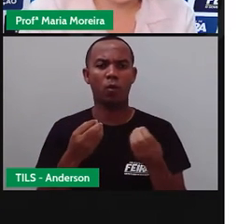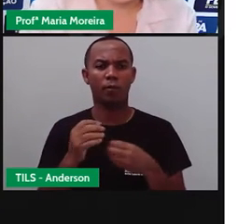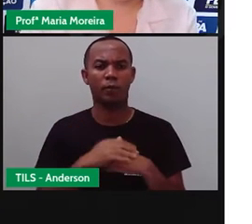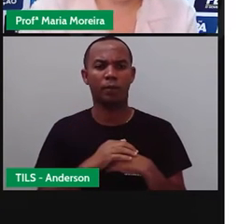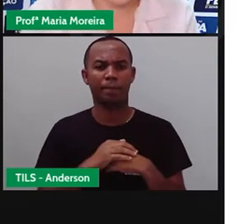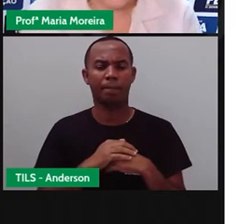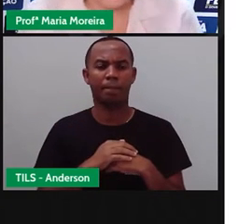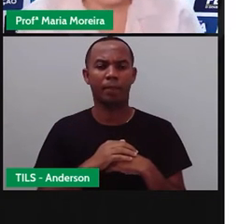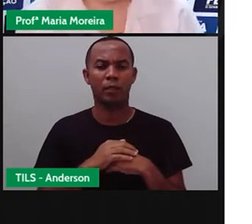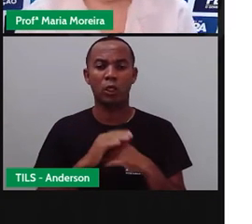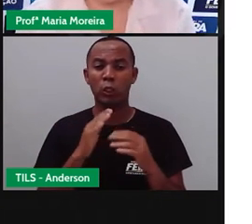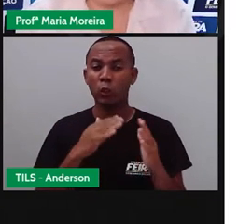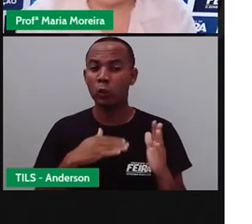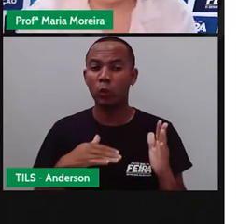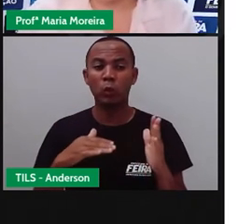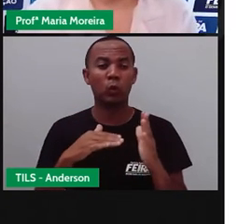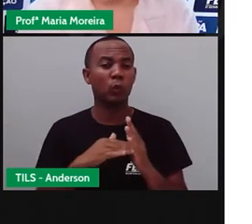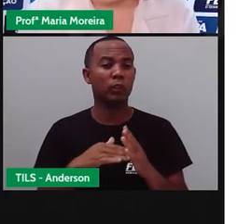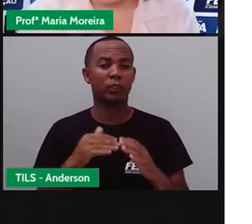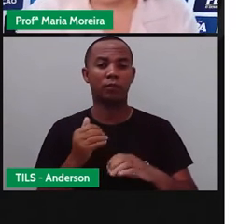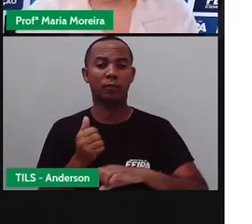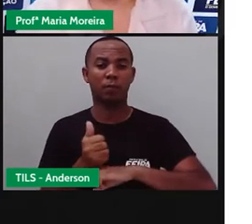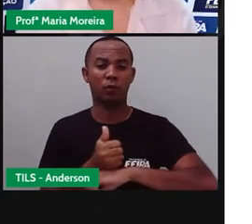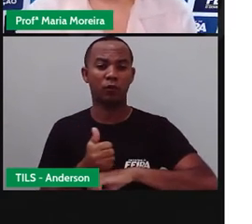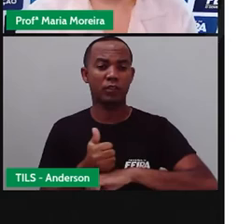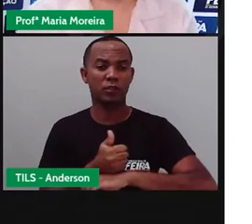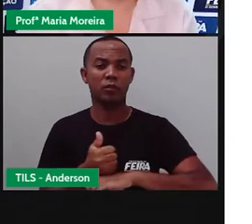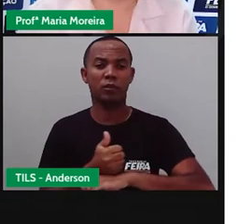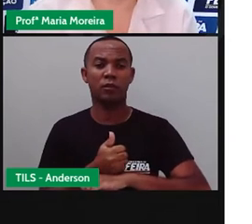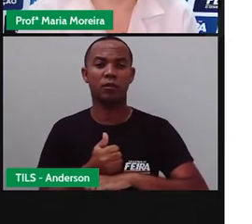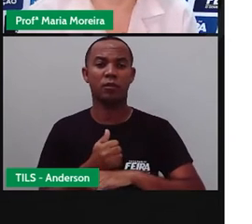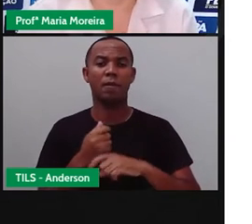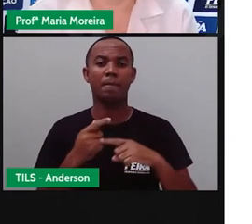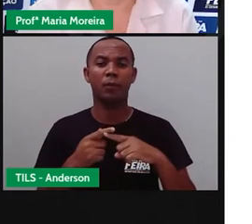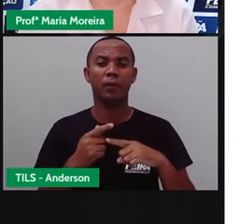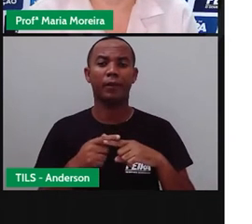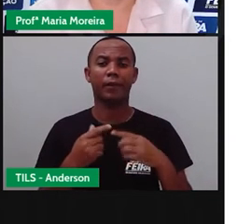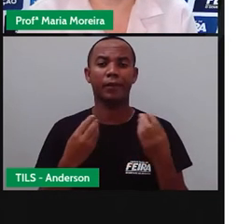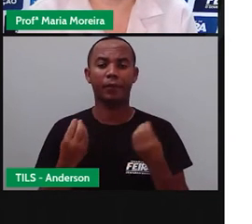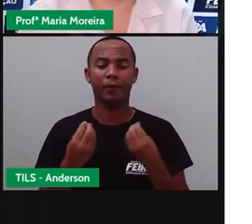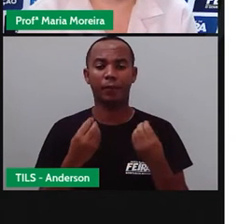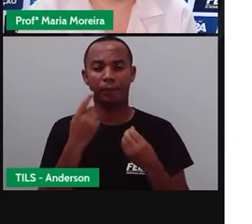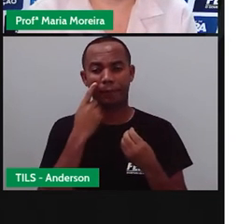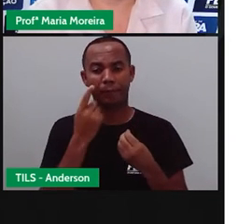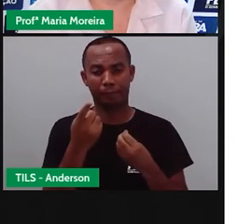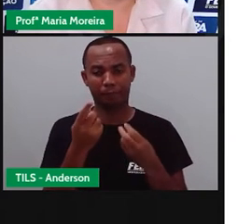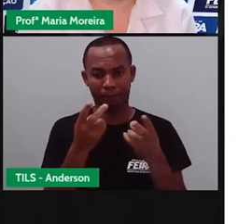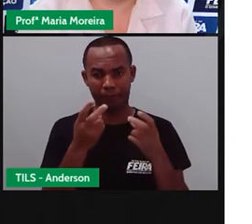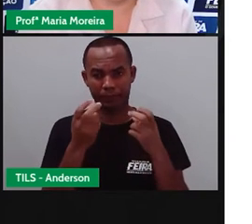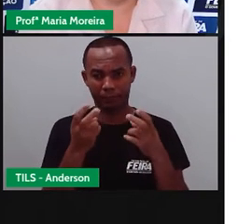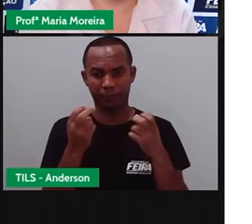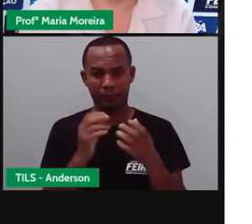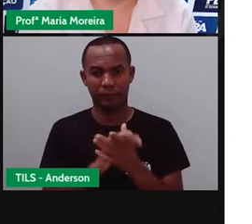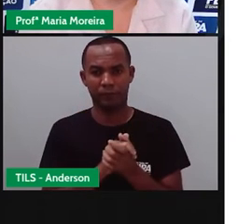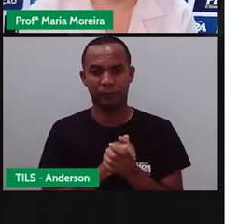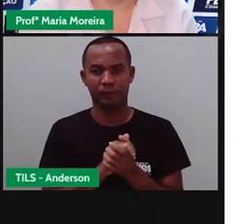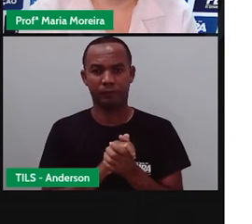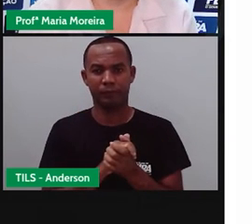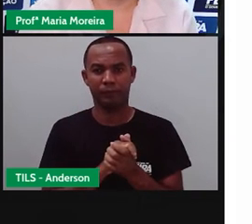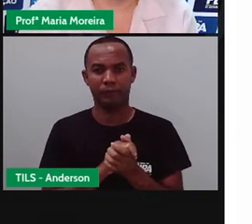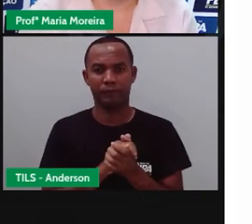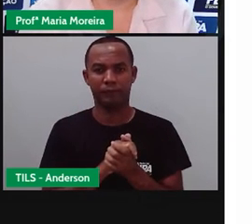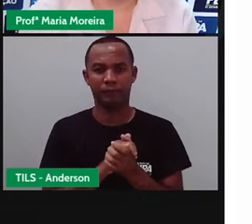quase todas as profissões porque tá pista aí né Anderson ficou a pista é conseguiu pegar